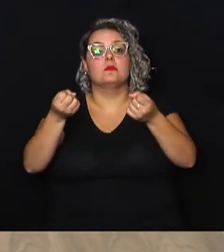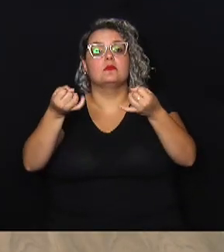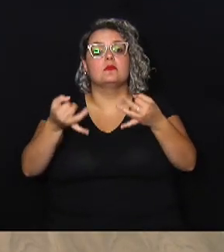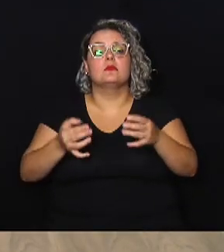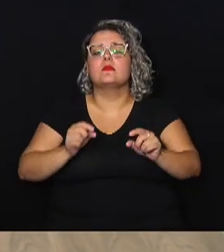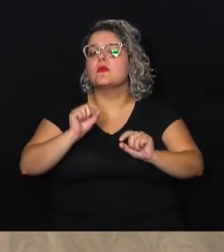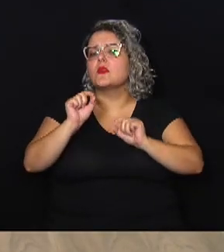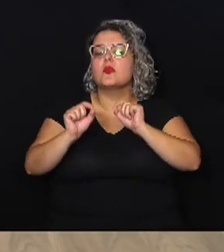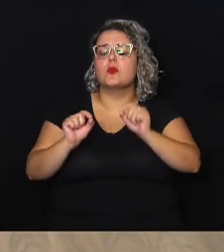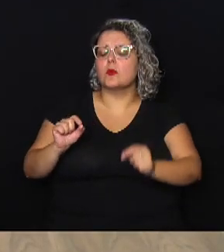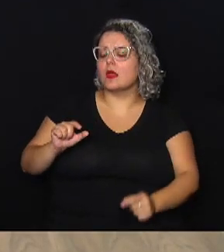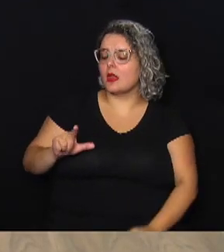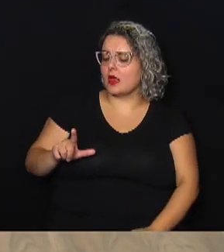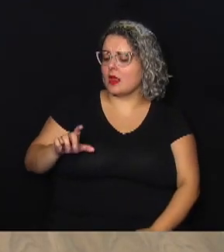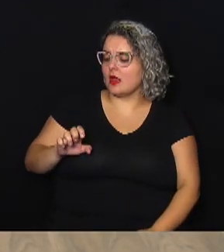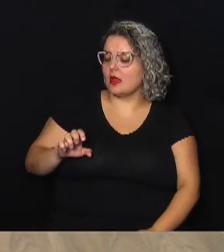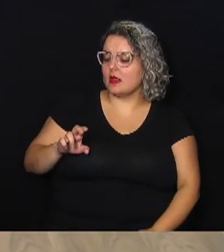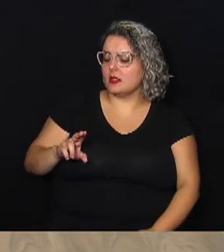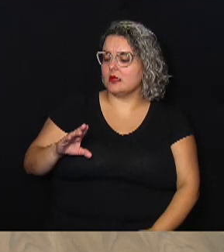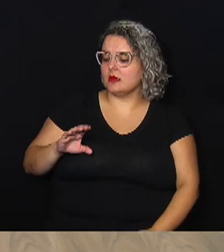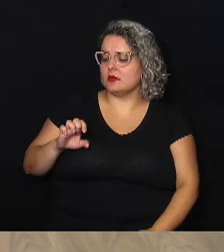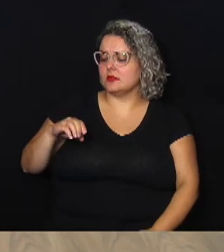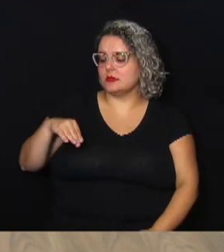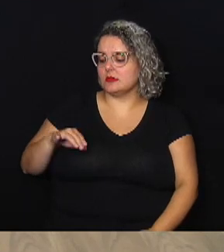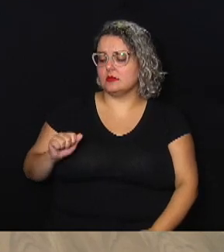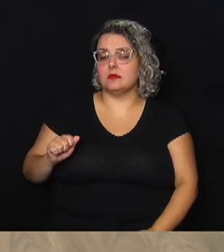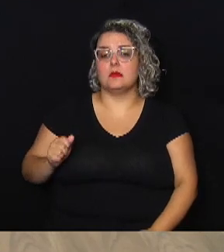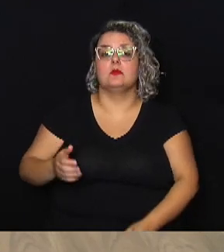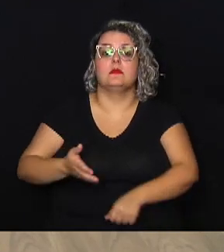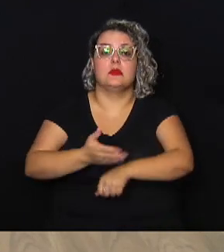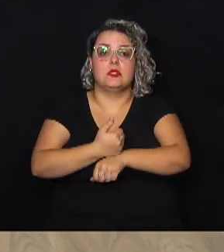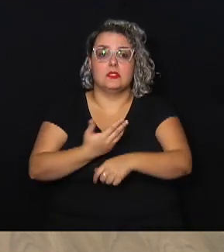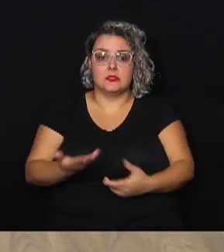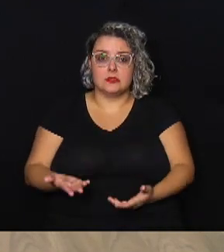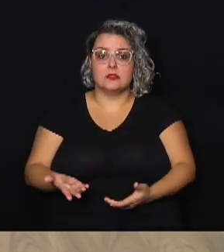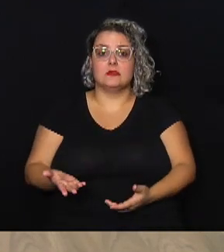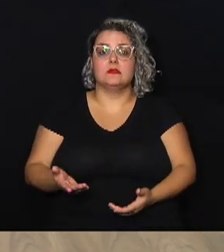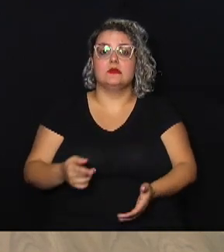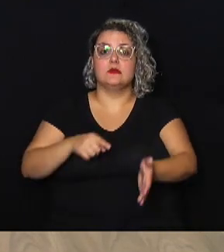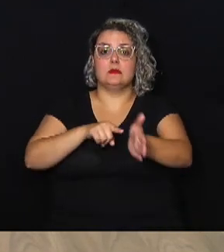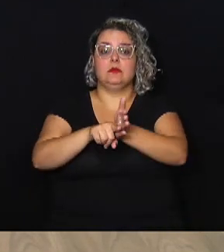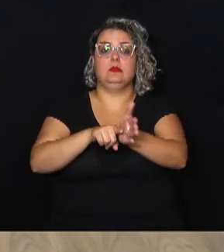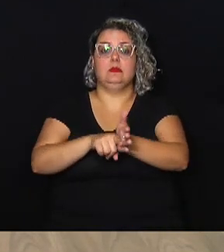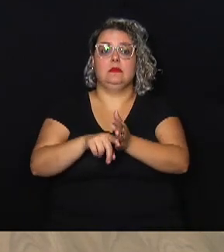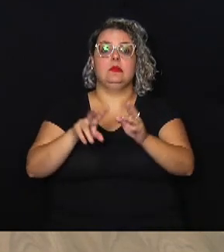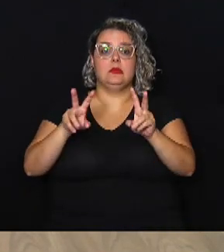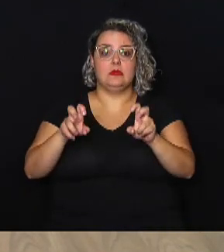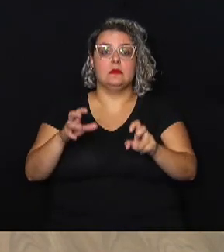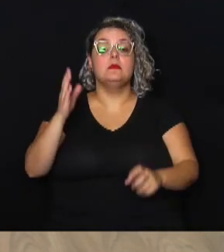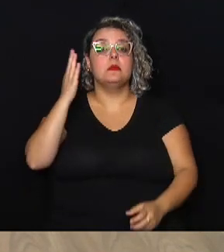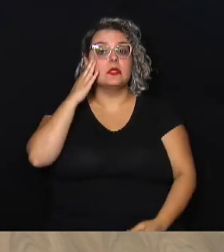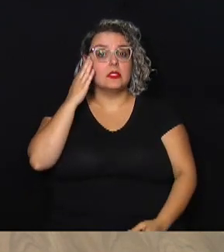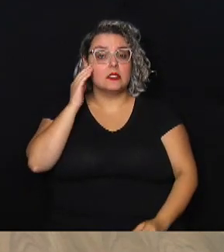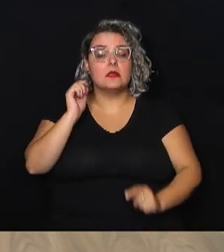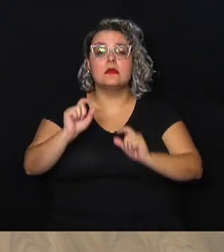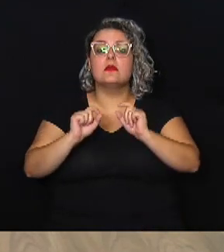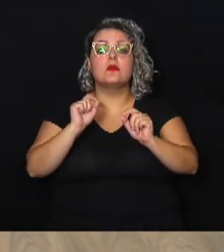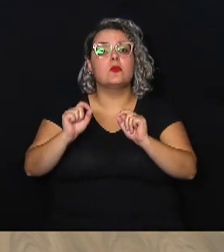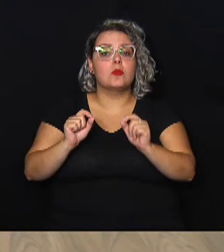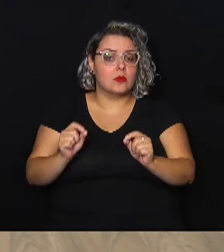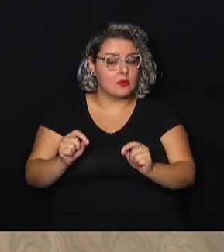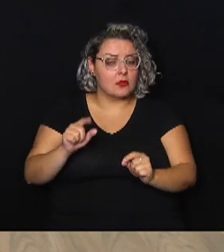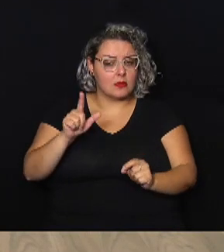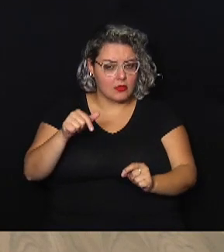que é leucemia. Mas antes de mais nada, pesquisando sobre o tema, para a gente entender o que é leucemia, eu quero te perguntar, a